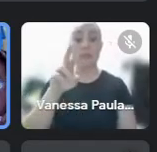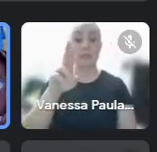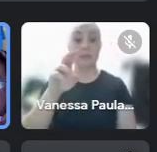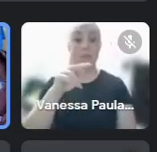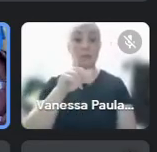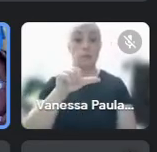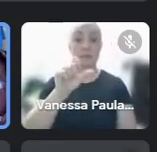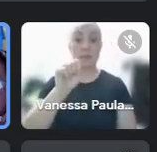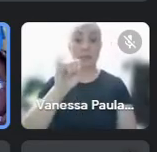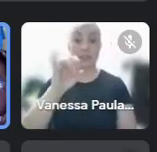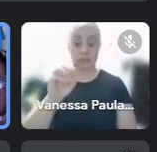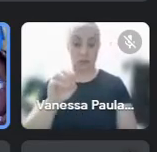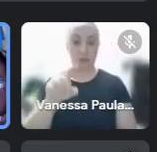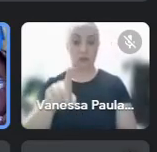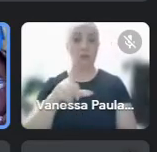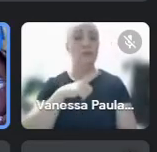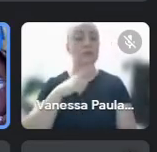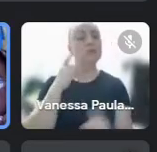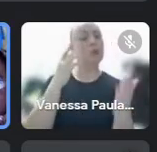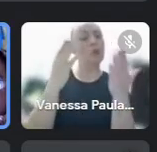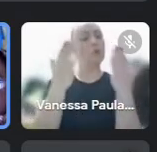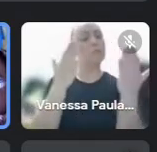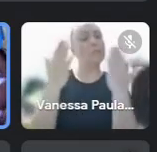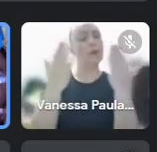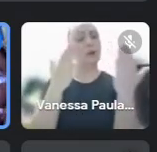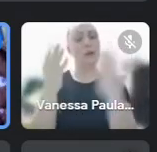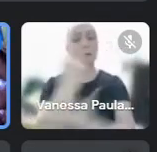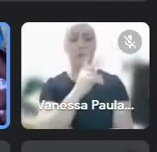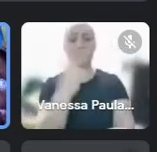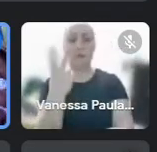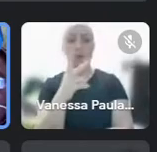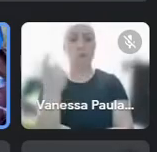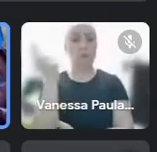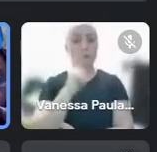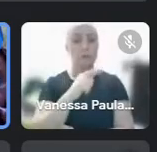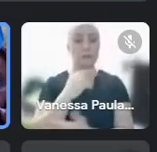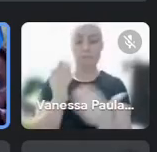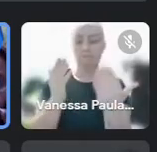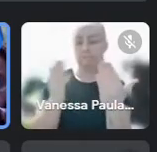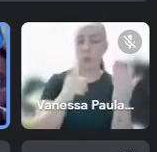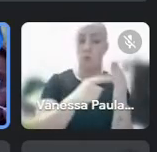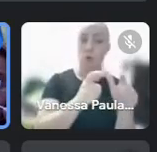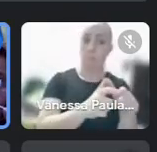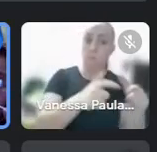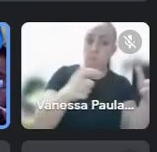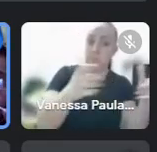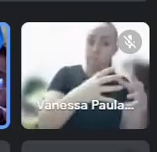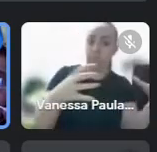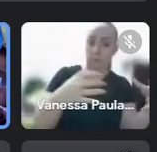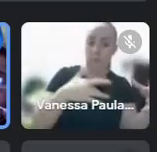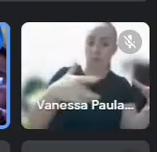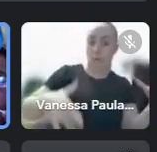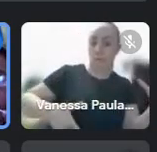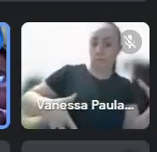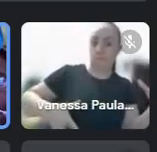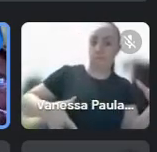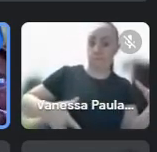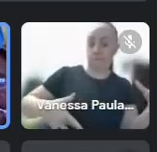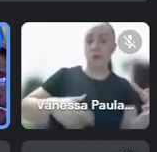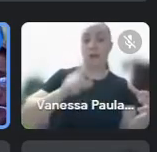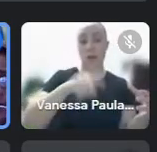os outros espécimes, você consegue identificar alguns com fígado hiperplásico, que é o resultado de